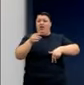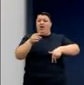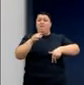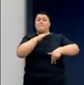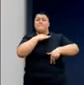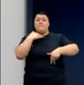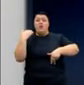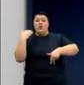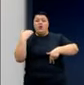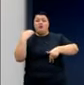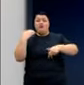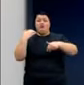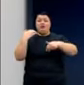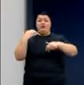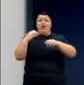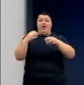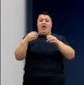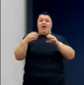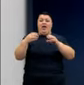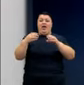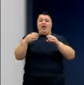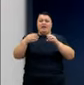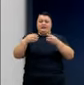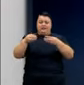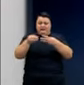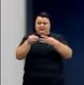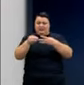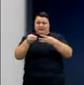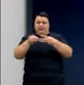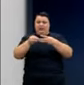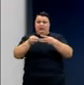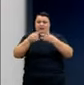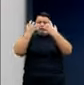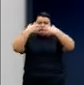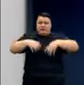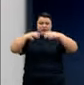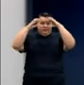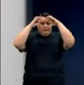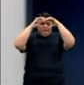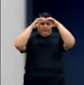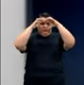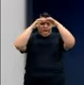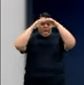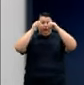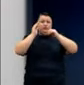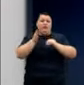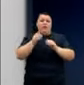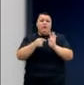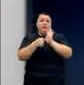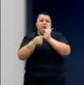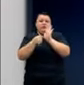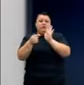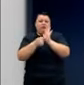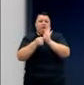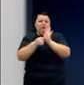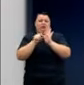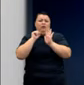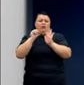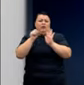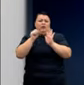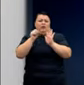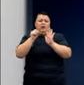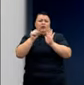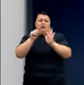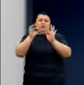Né? A morte das células do sistema nervoso central, que vai determinar aí a interrupção da irrigação sanguínea ao